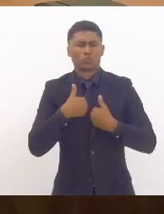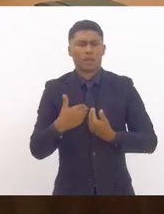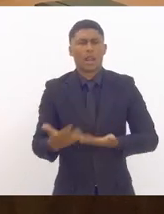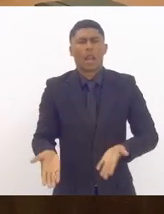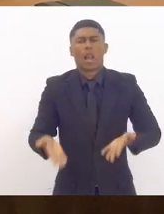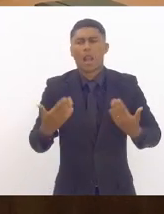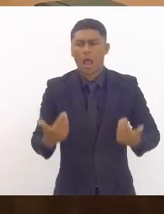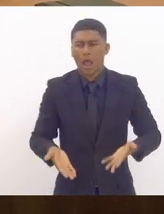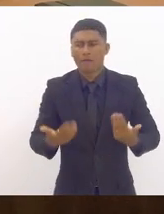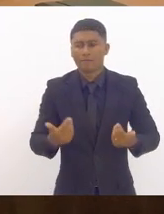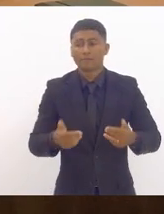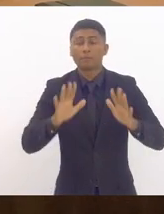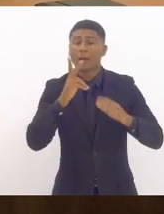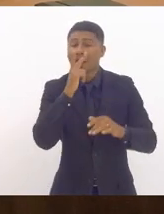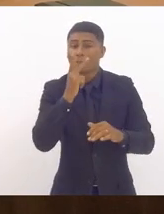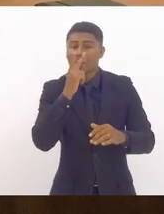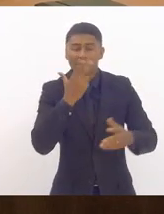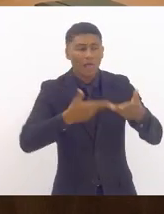a sociabilidade.